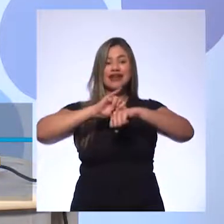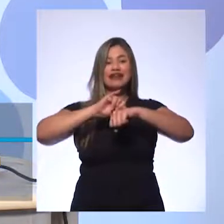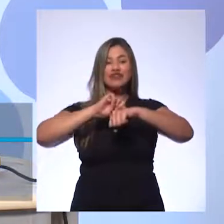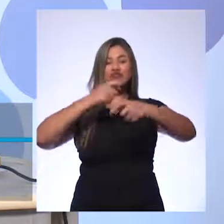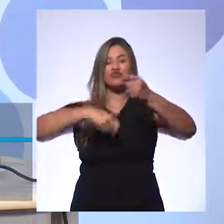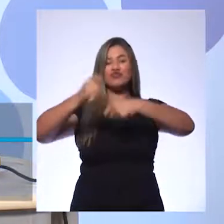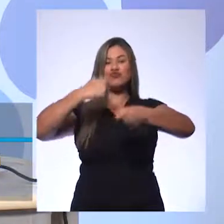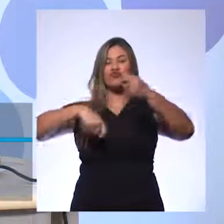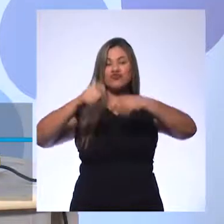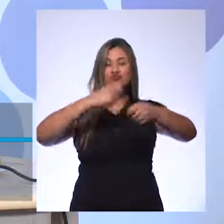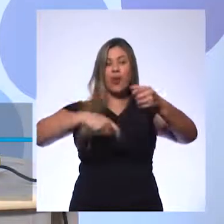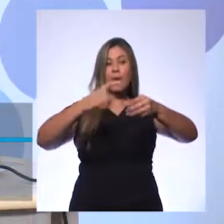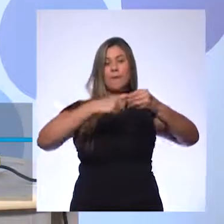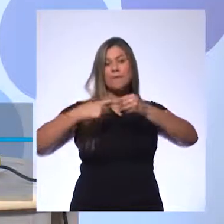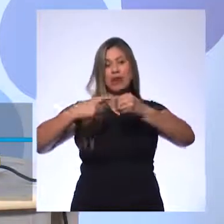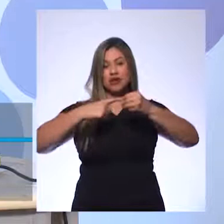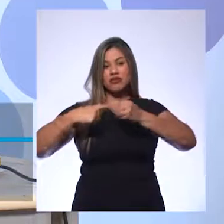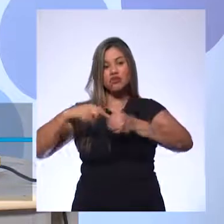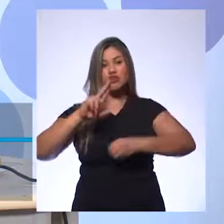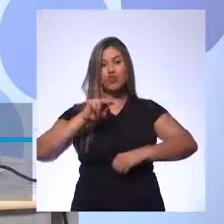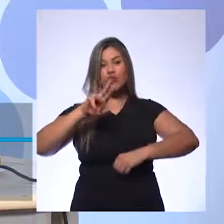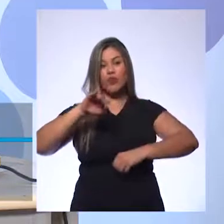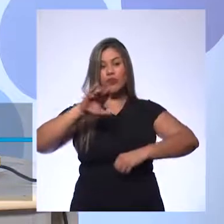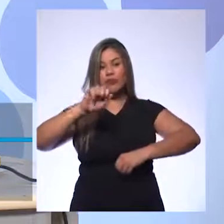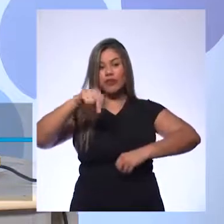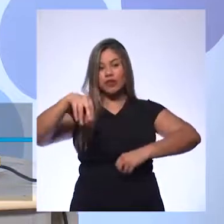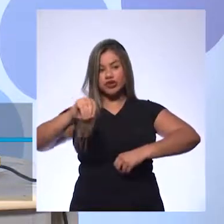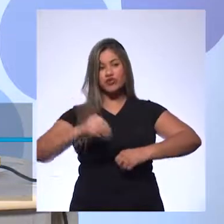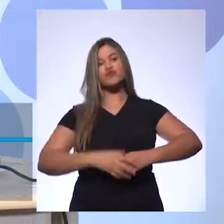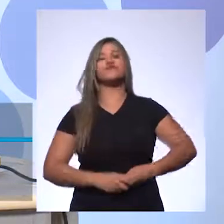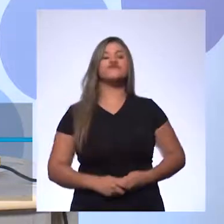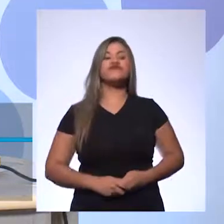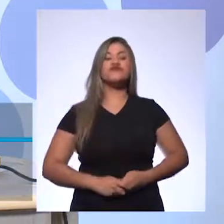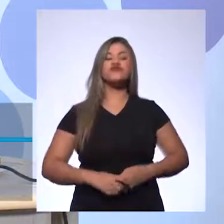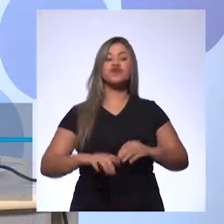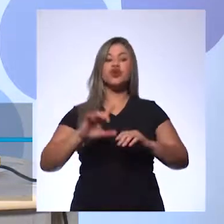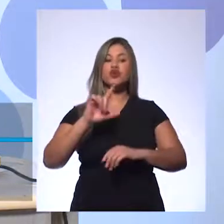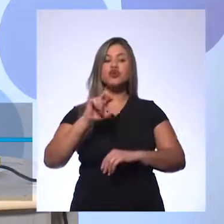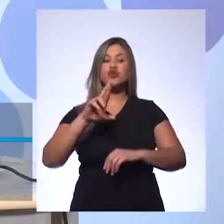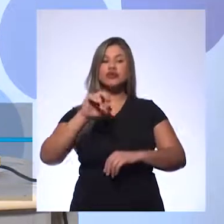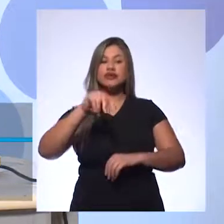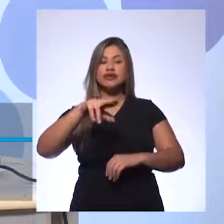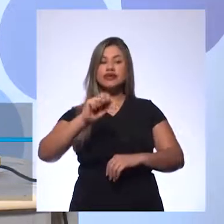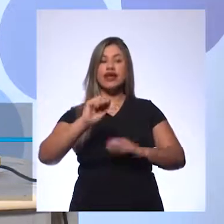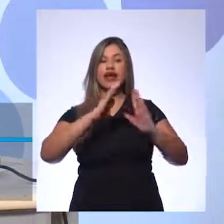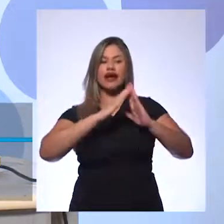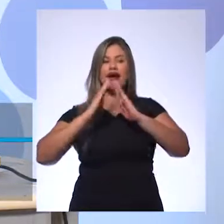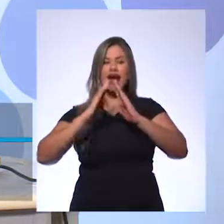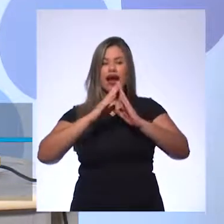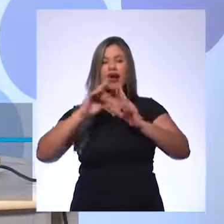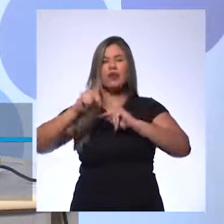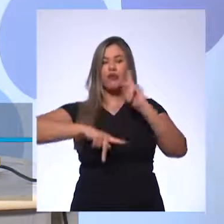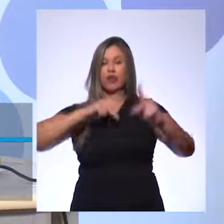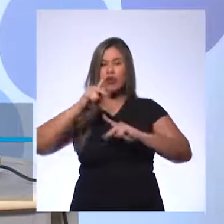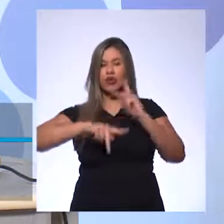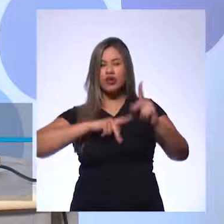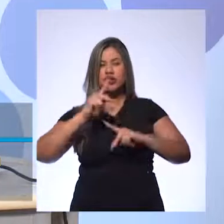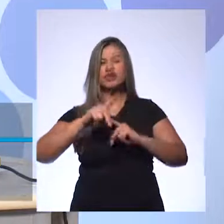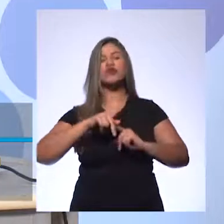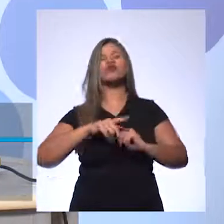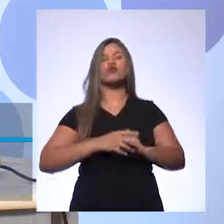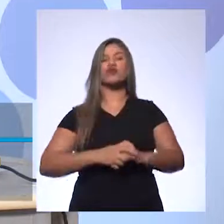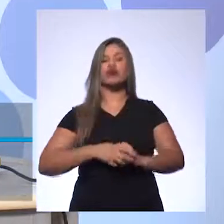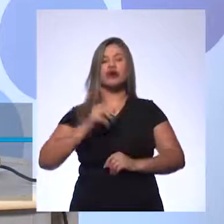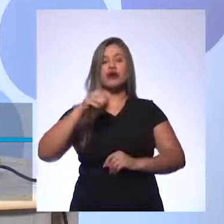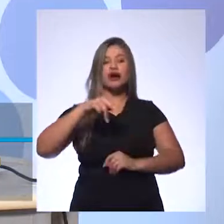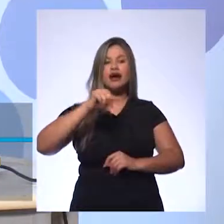urbanos a na Ana Carolina falou casas a Lorena a população o Gustavo também falou a